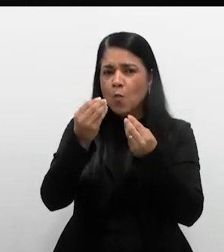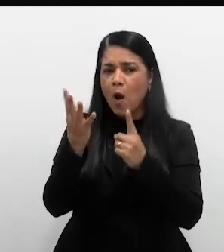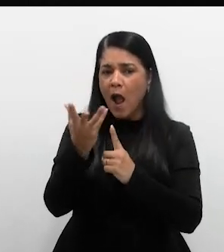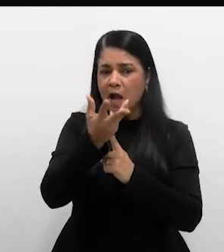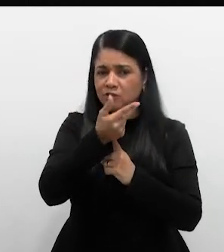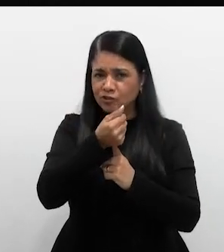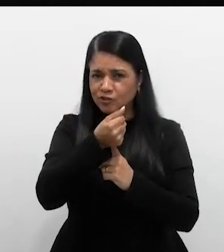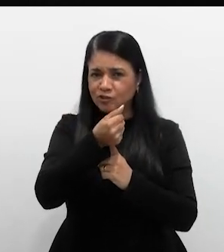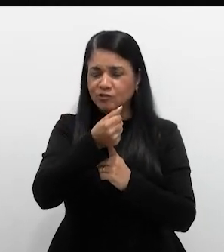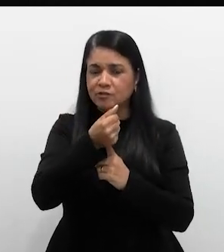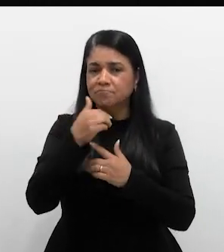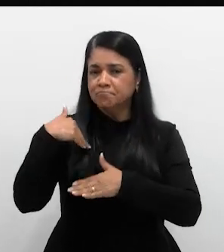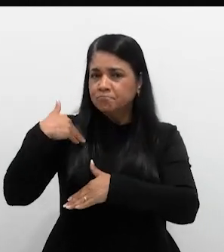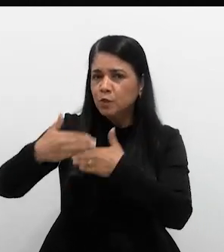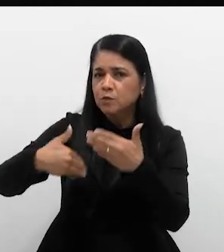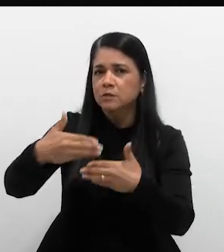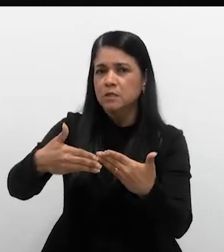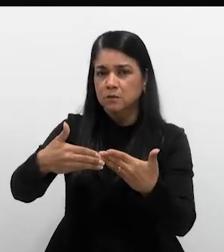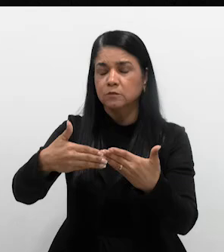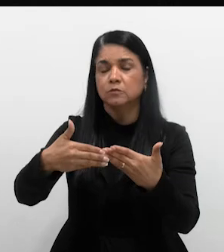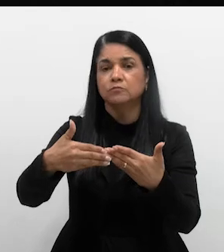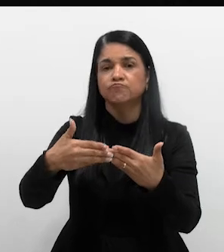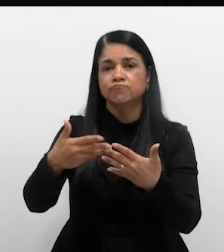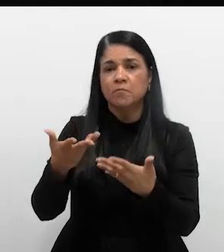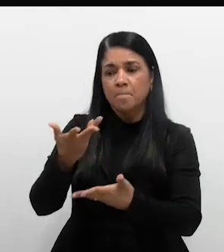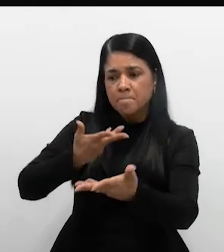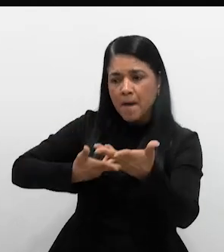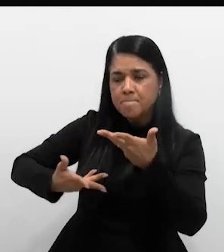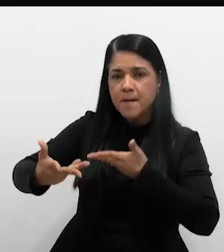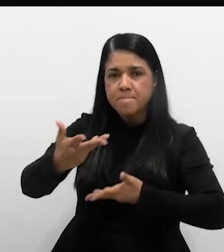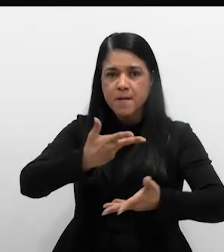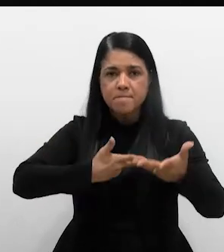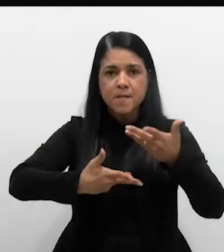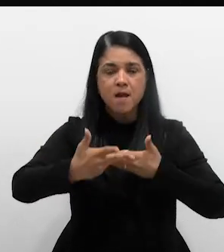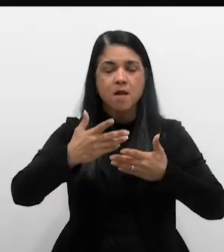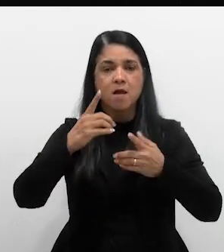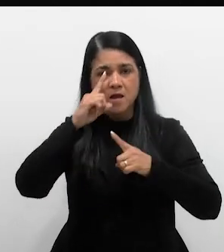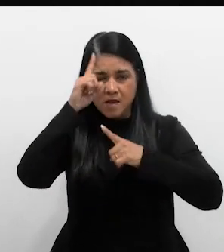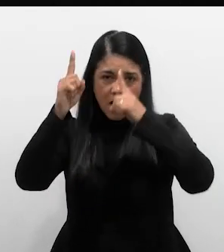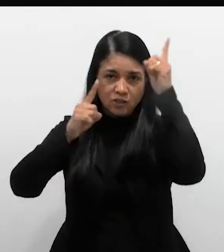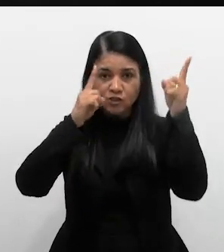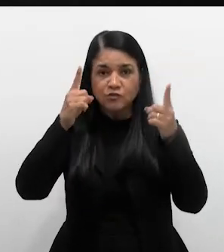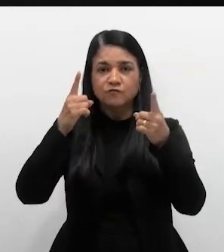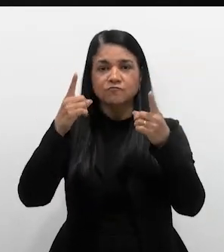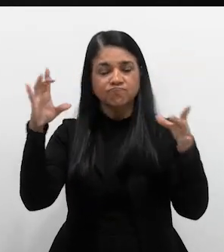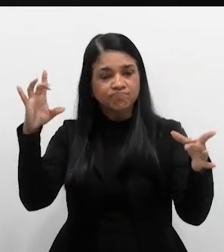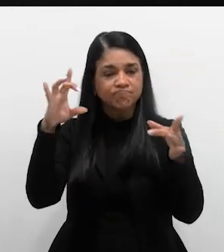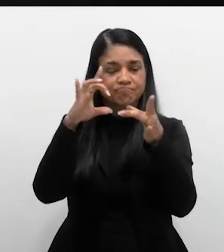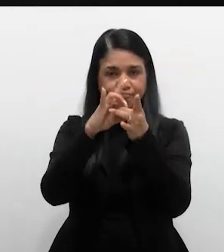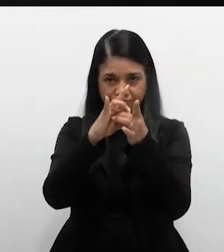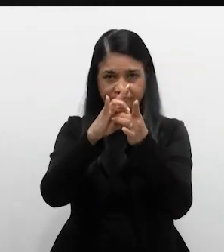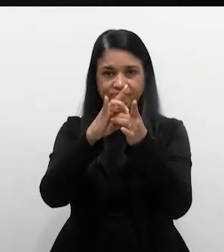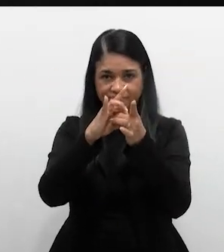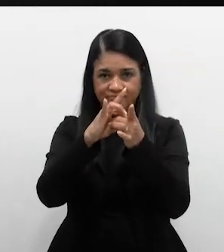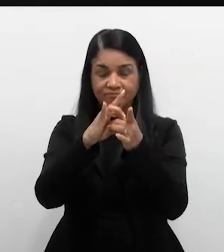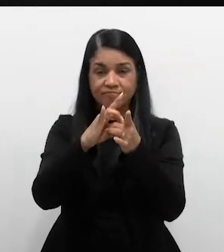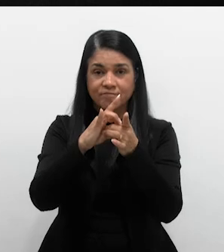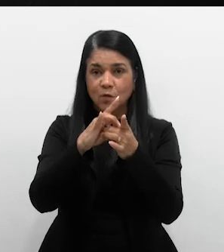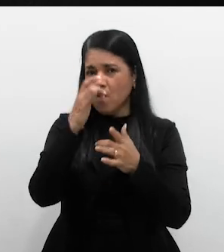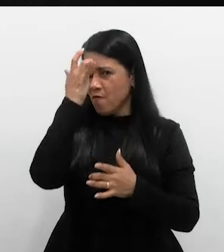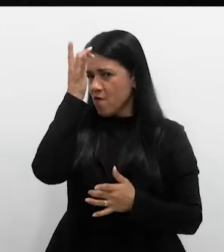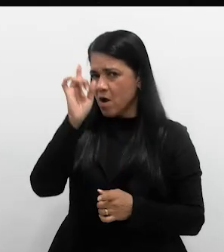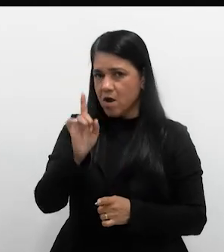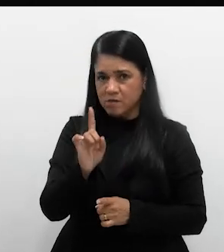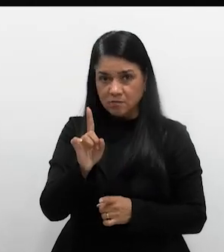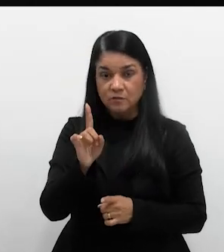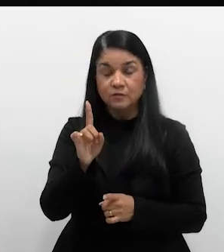artista que está conduzindo, para eles serem suporte e partilharem esse processo criativo. Criar uma sintonia. Né? É uma sintonia, exatamente. E